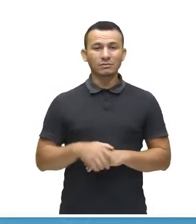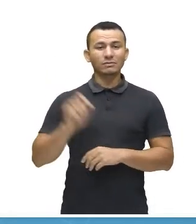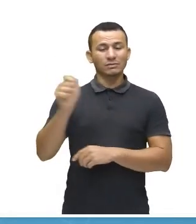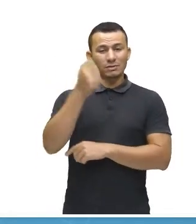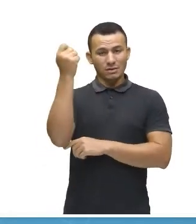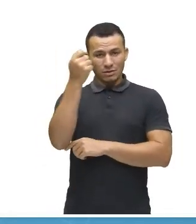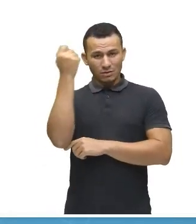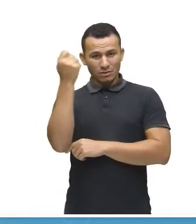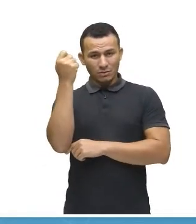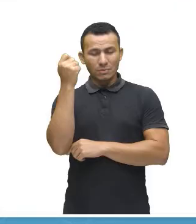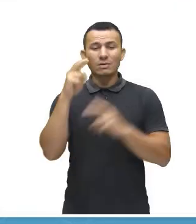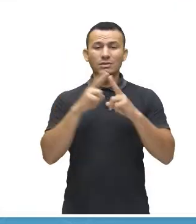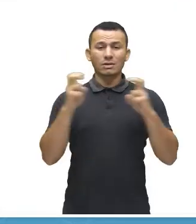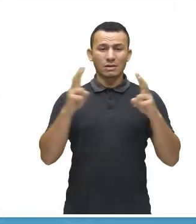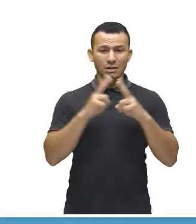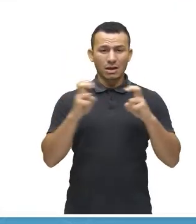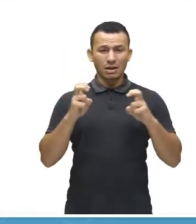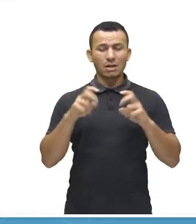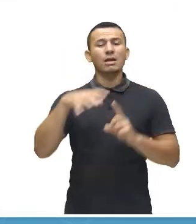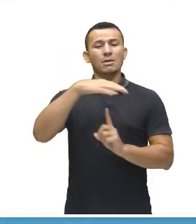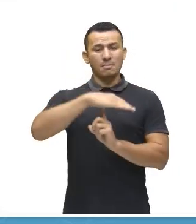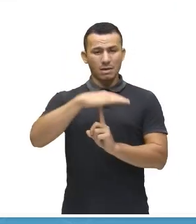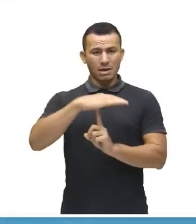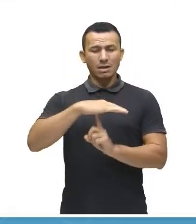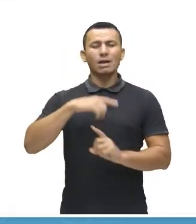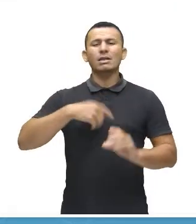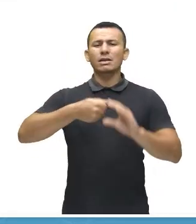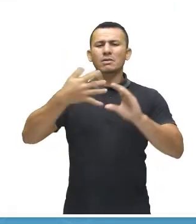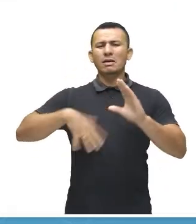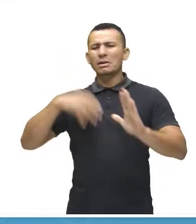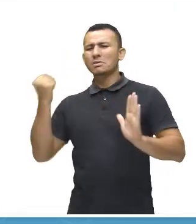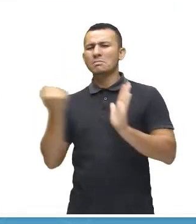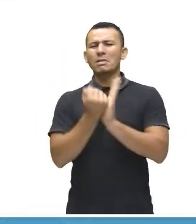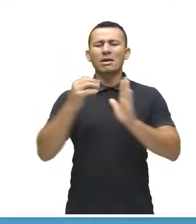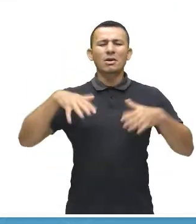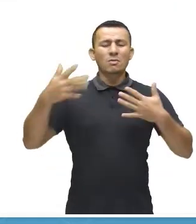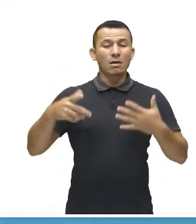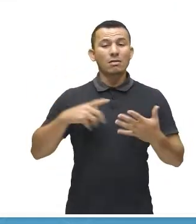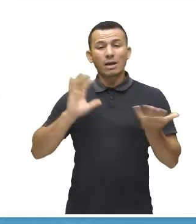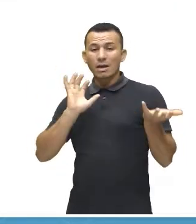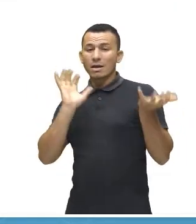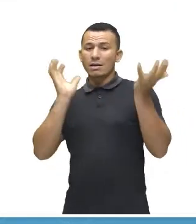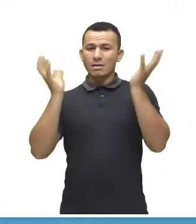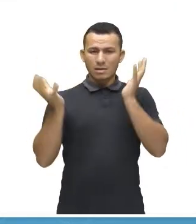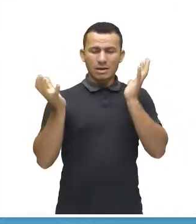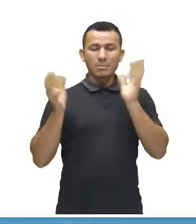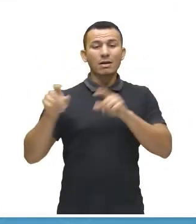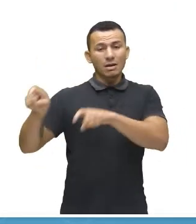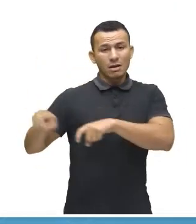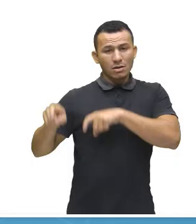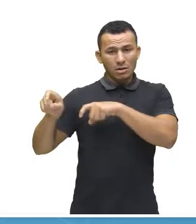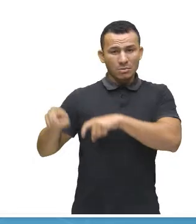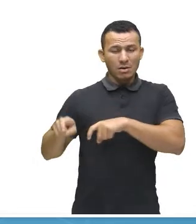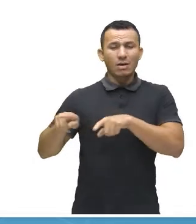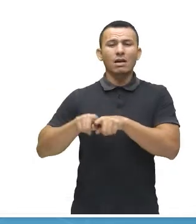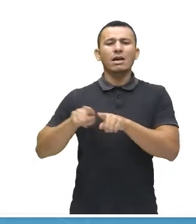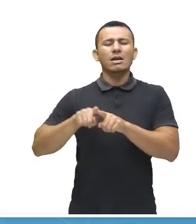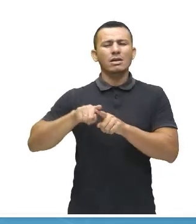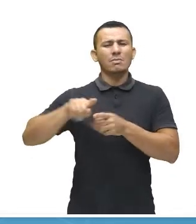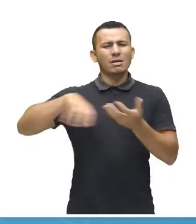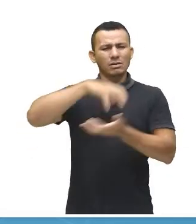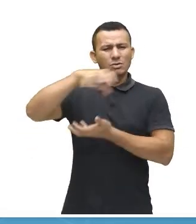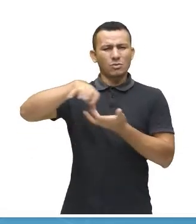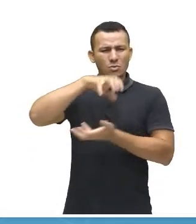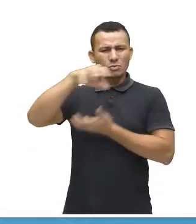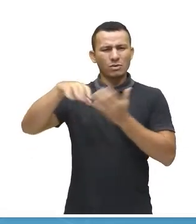Catarina e Paraná. Apresenta como característica marcante o clima subtropical, agropecuária e indústria bem